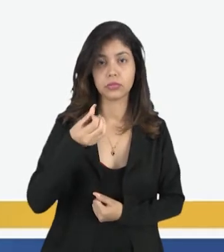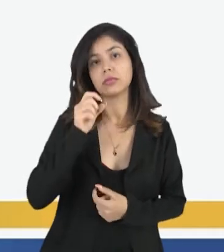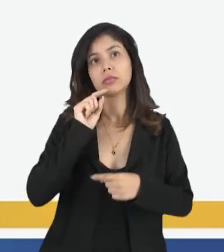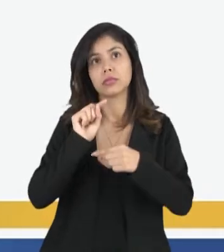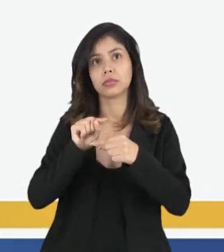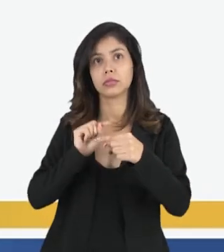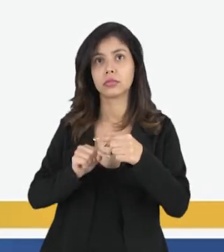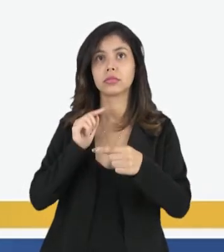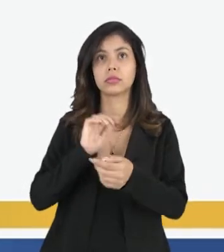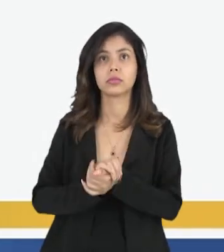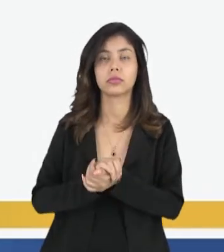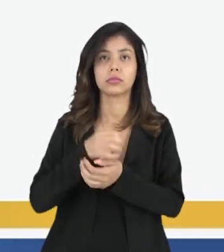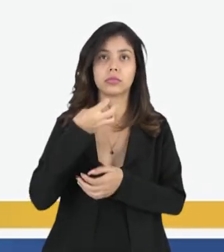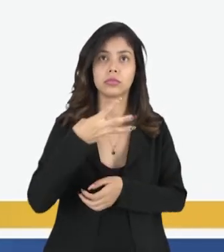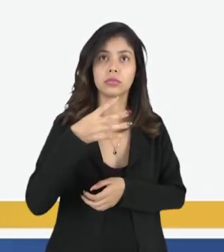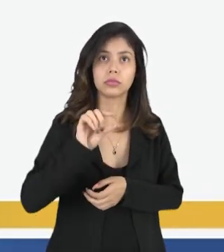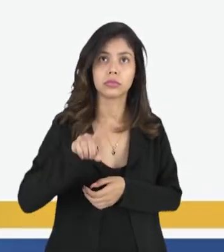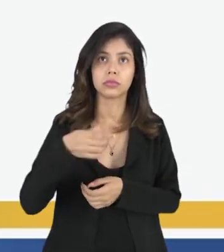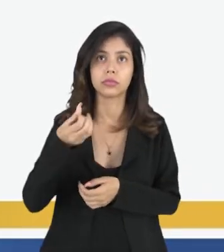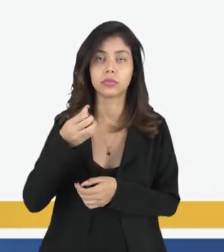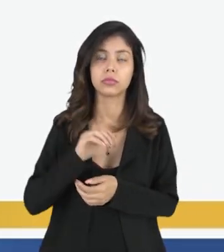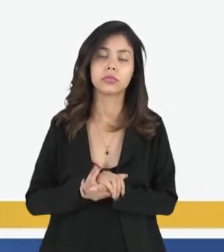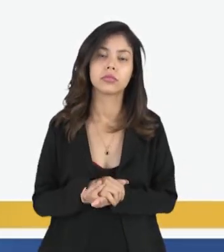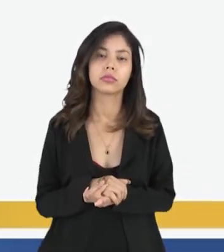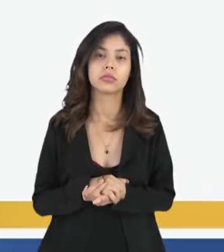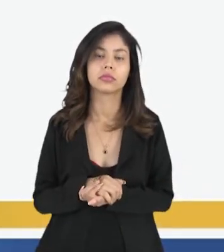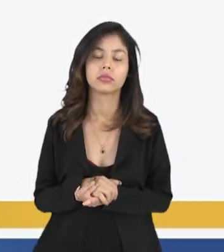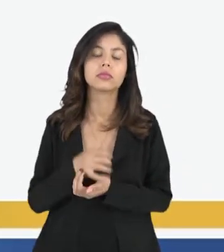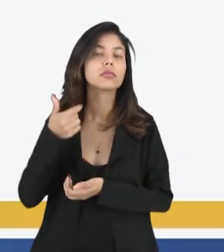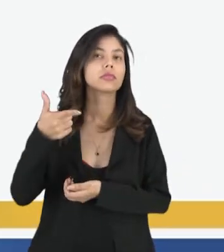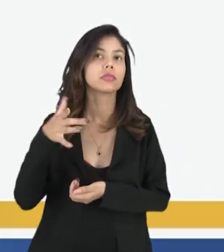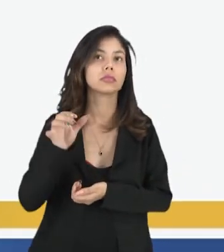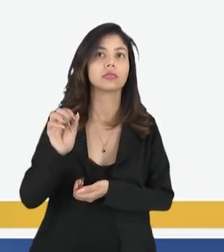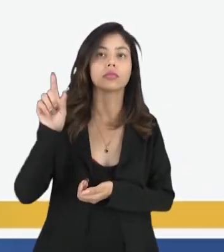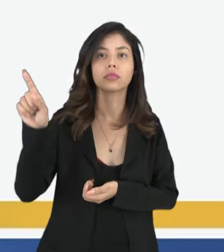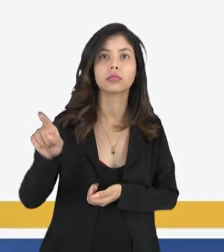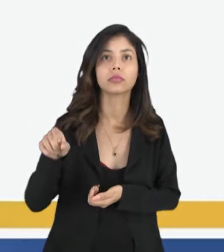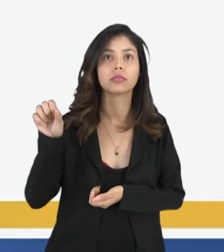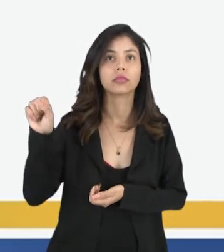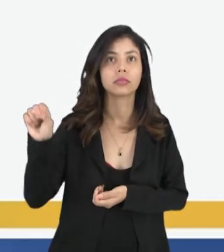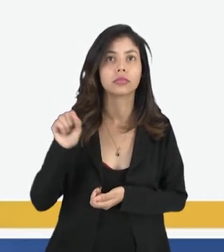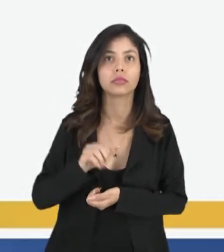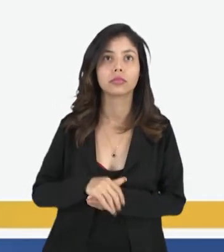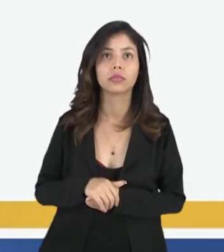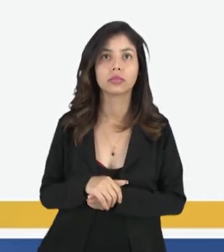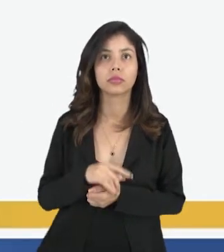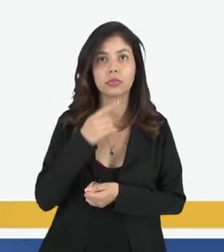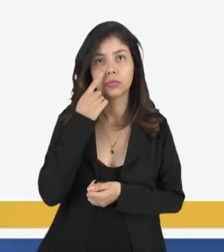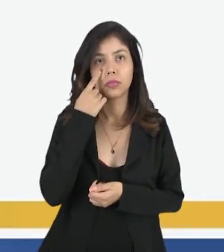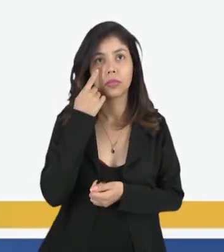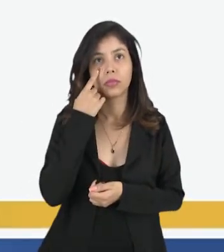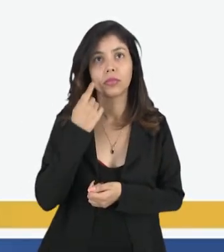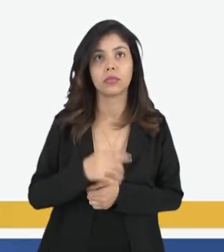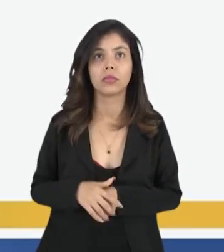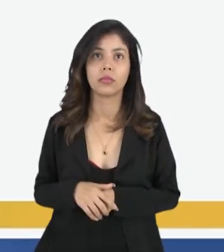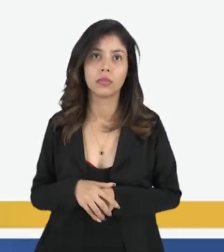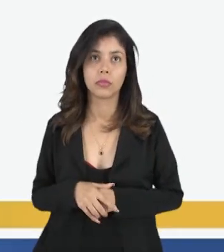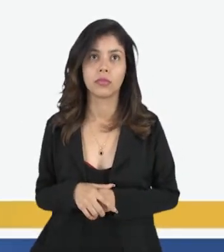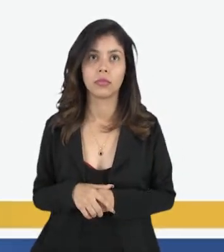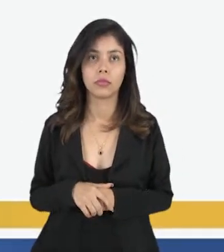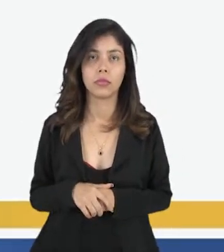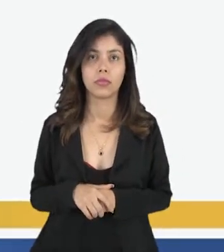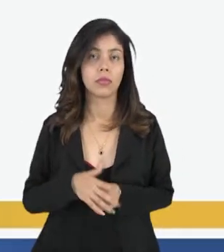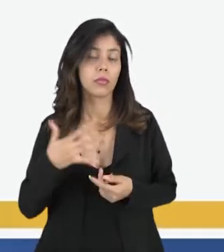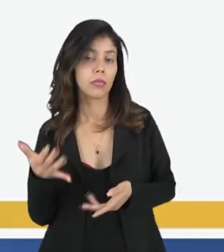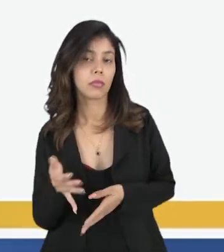por 3,6 e aí nós vamos ter 20 metros por segundo. Da mesma forma, se eu tiver,